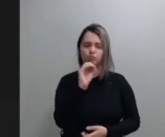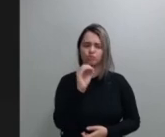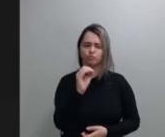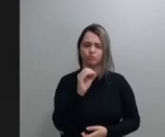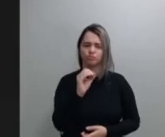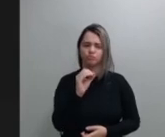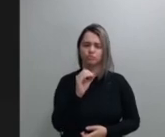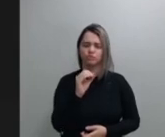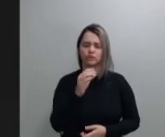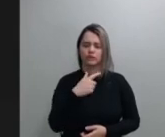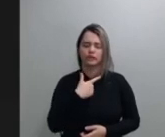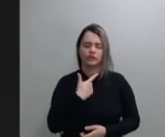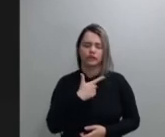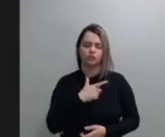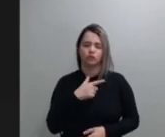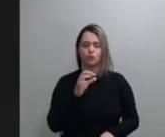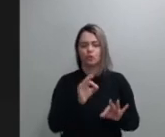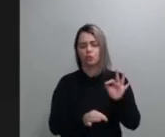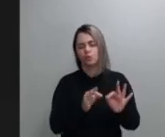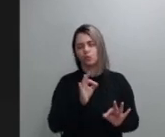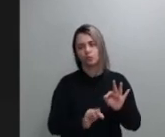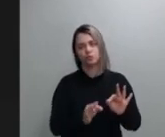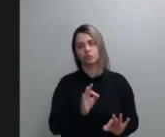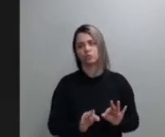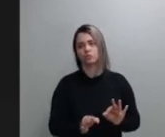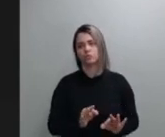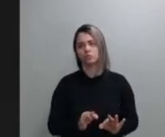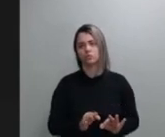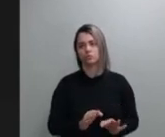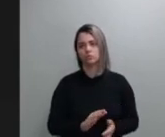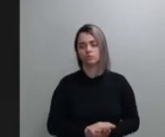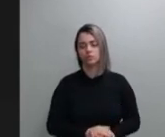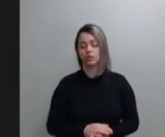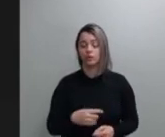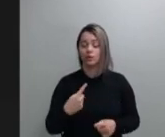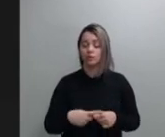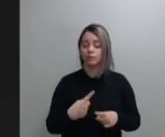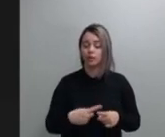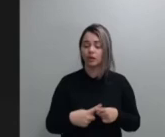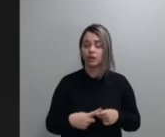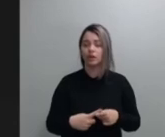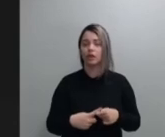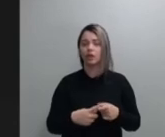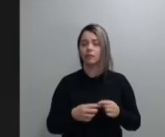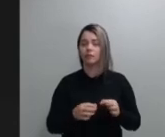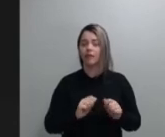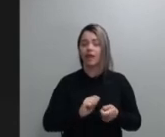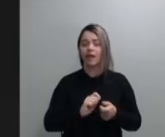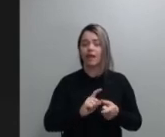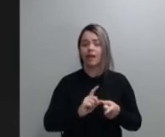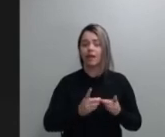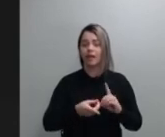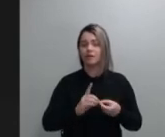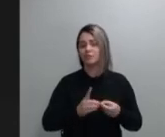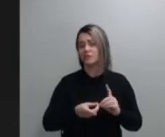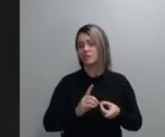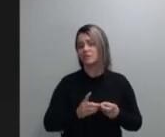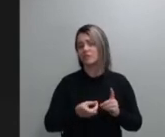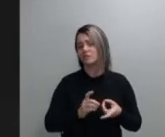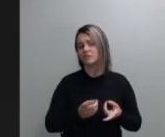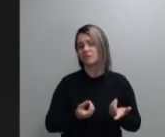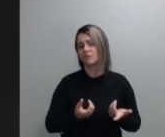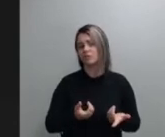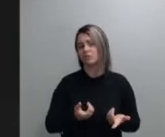porque a demora no pagamento do precatório é uma conveniência da administração não é uma coisa que dependa